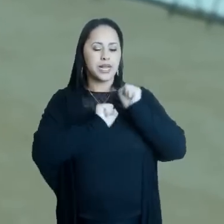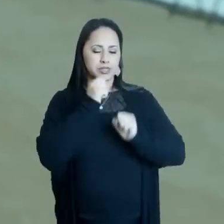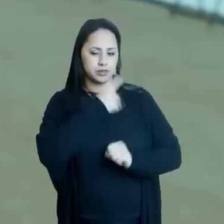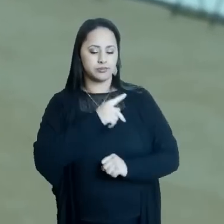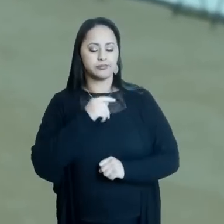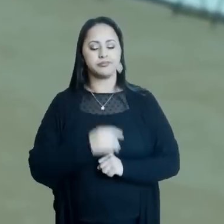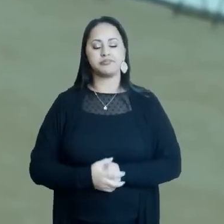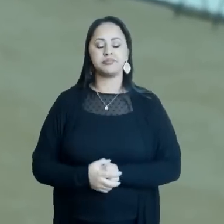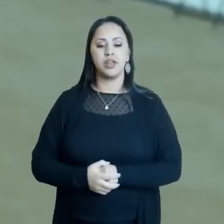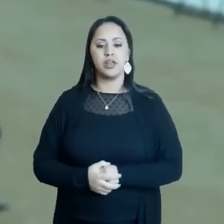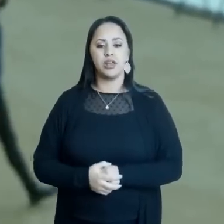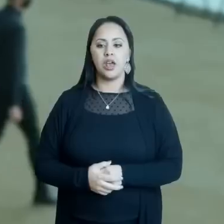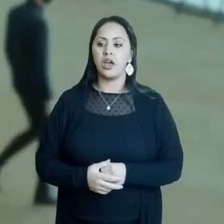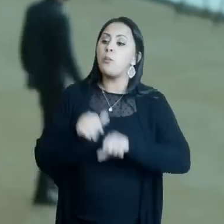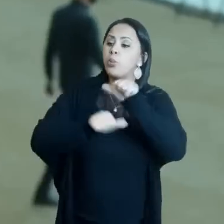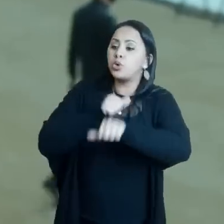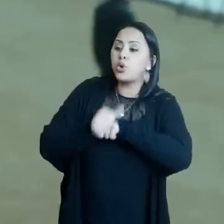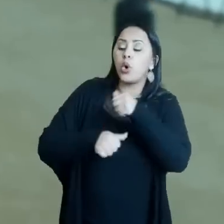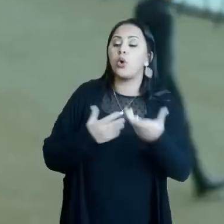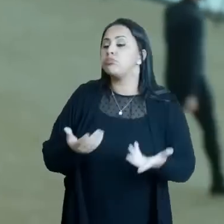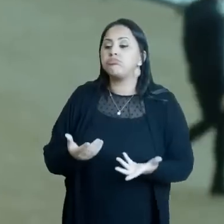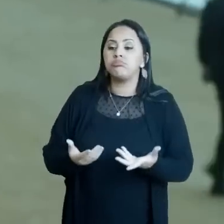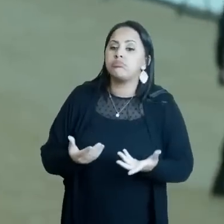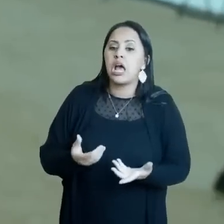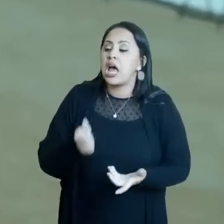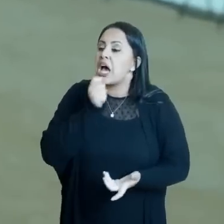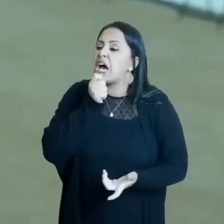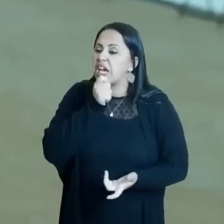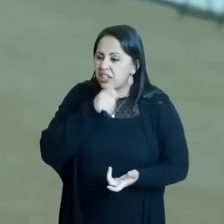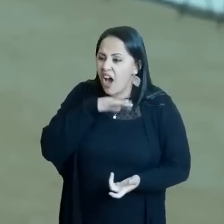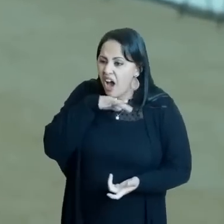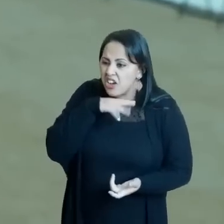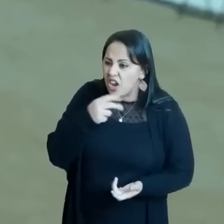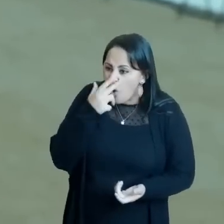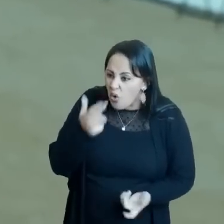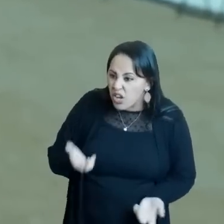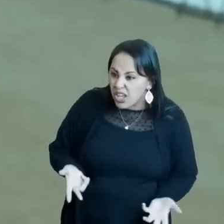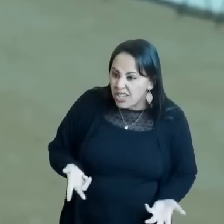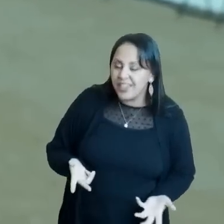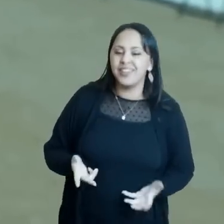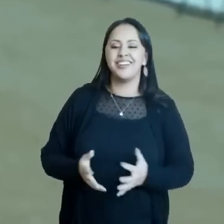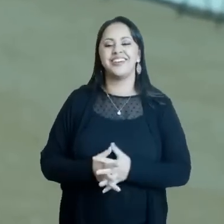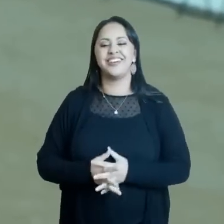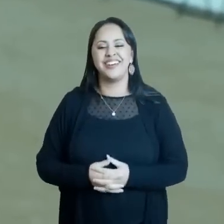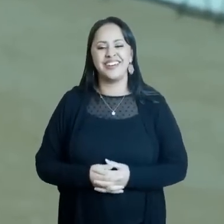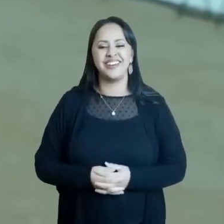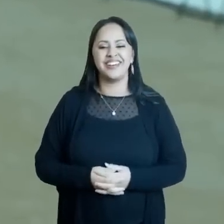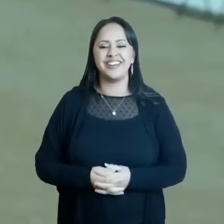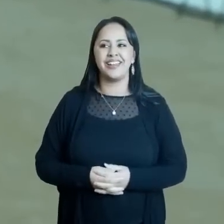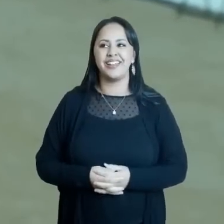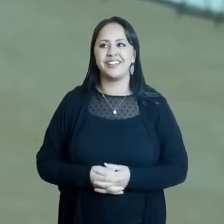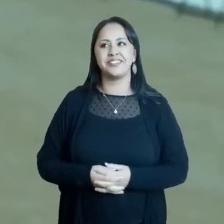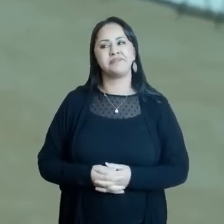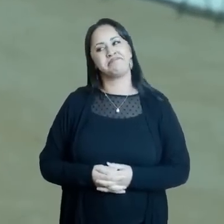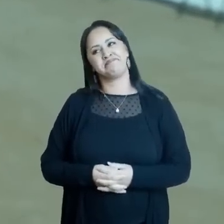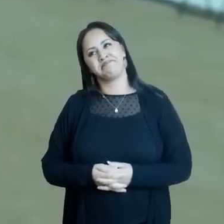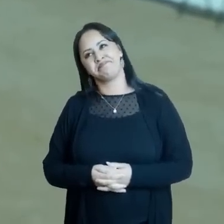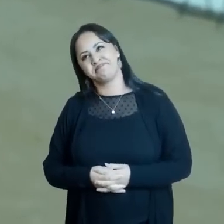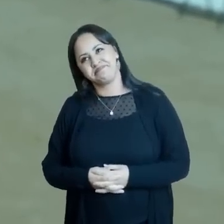o Gustavo, mudou alguma coisa? Você ainda tá achando a cápsula ruim? Tá achando bom? Mudou? O que que é? Aproveita.